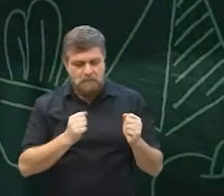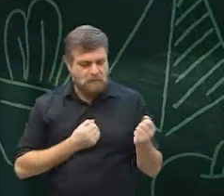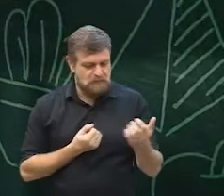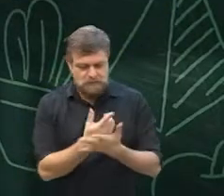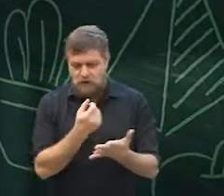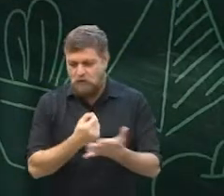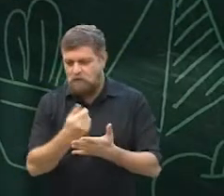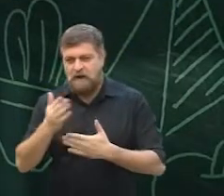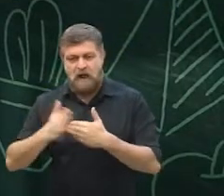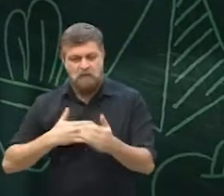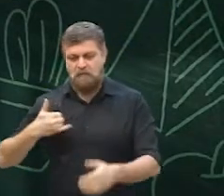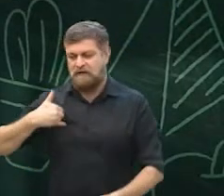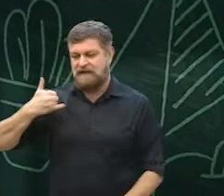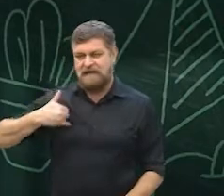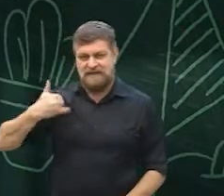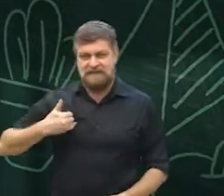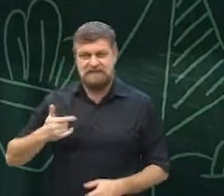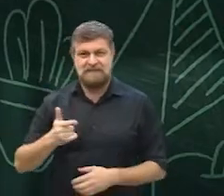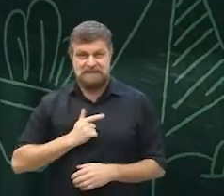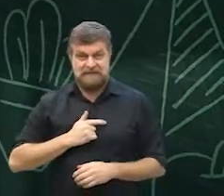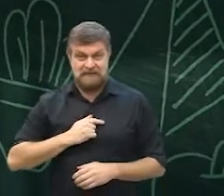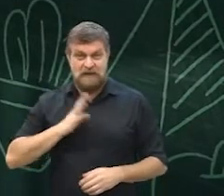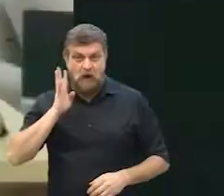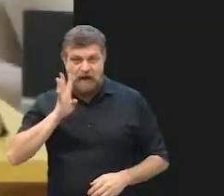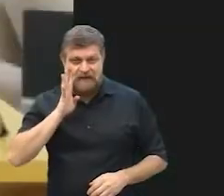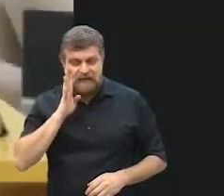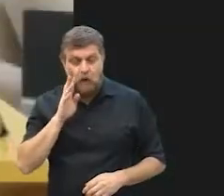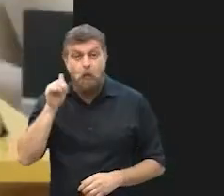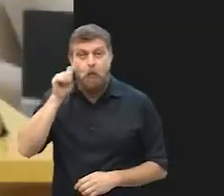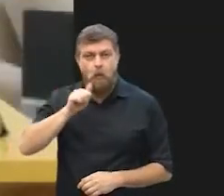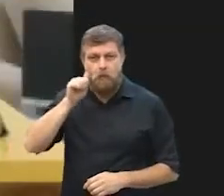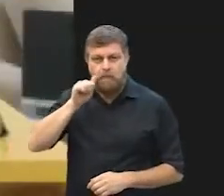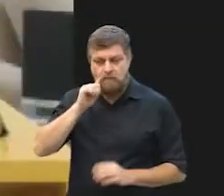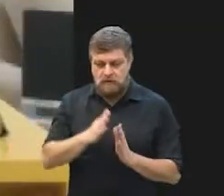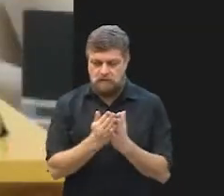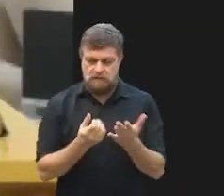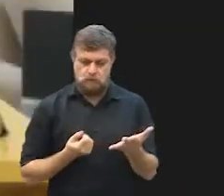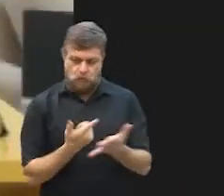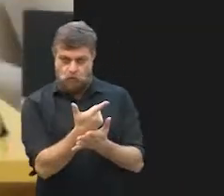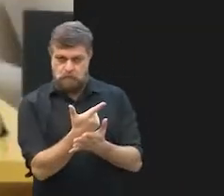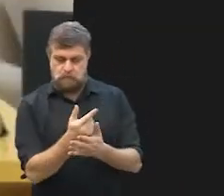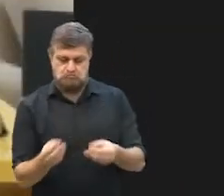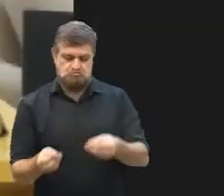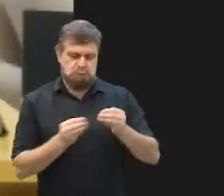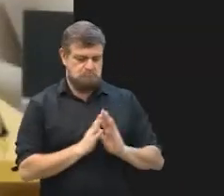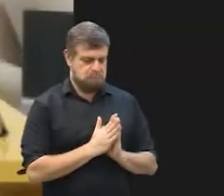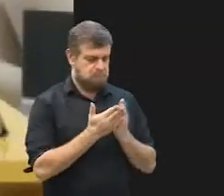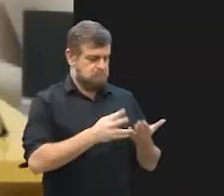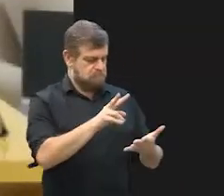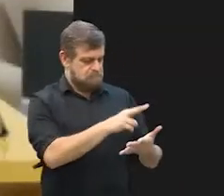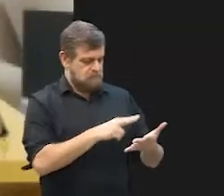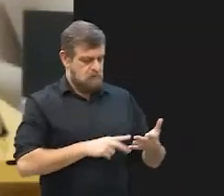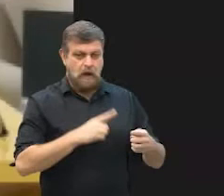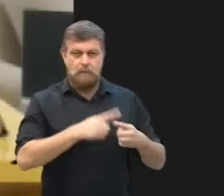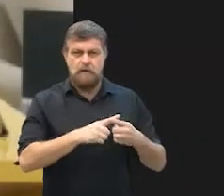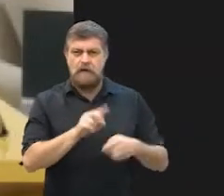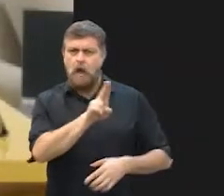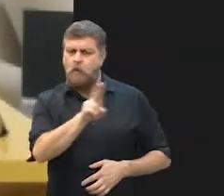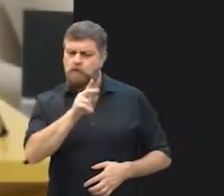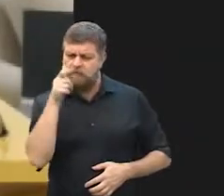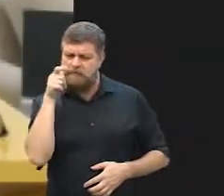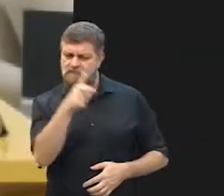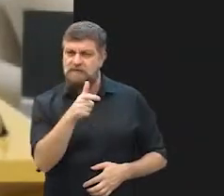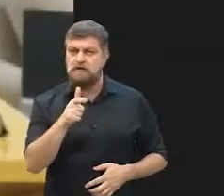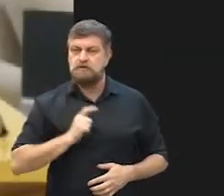pessoa, inclusive qualquer idade. Eu tenho uma história, André, muito legal, de uma senhora que comprou esse livro, e ela disse que comprou porque o nome chamou atenção. Ela